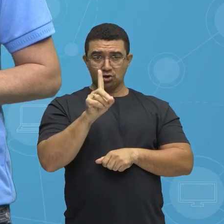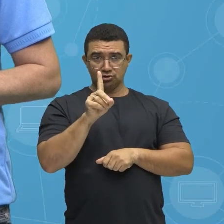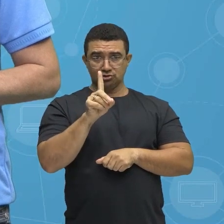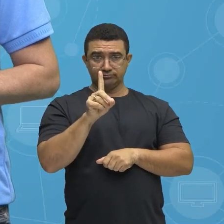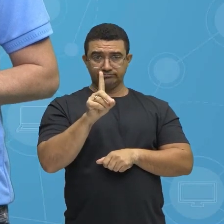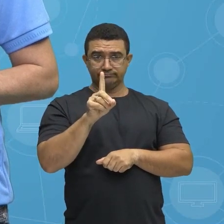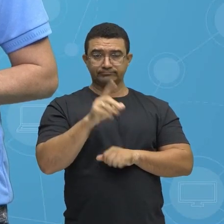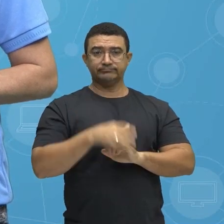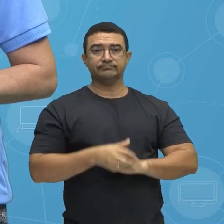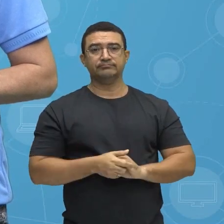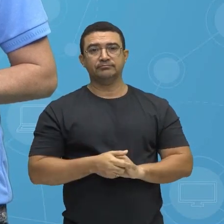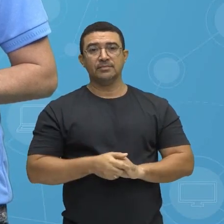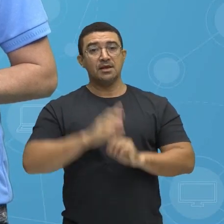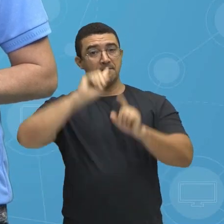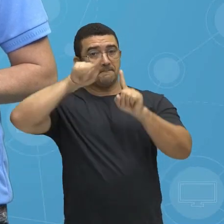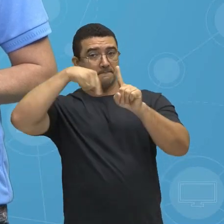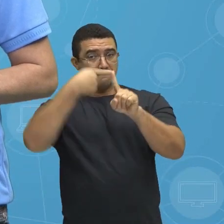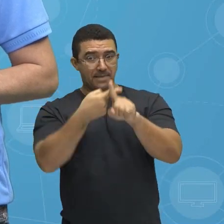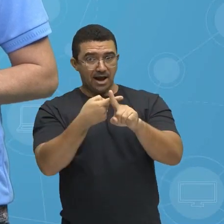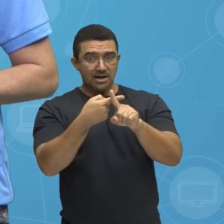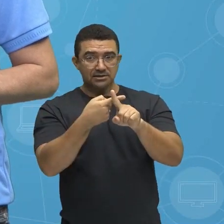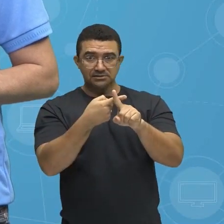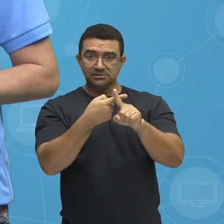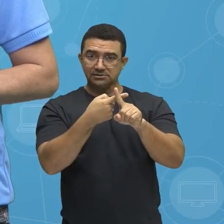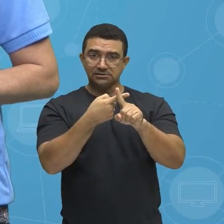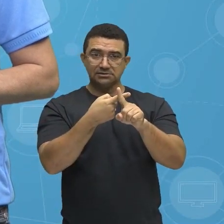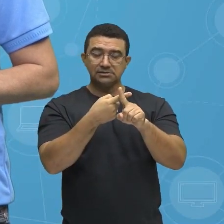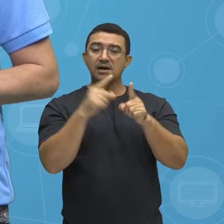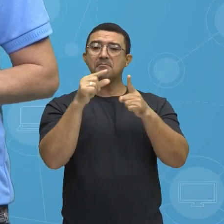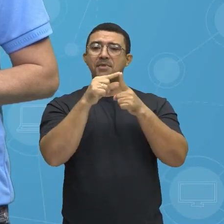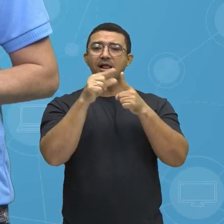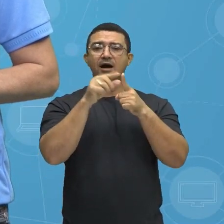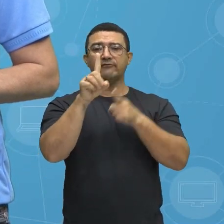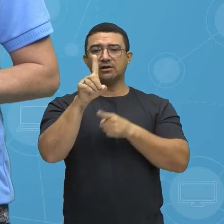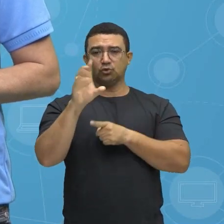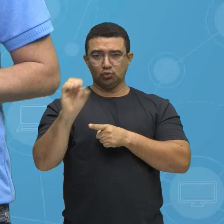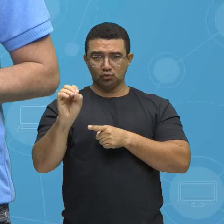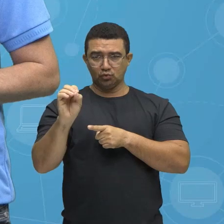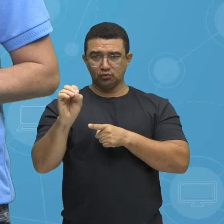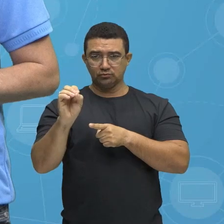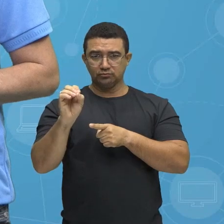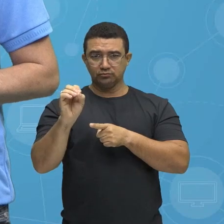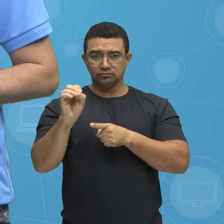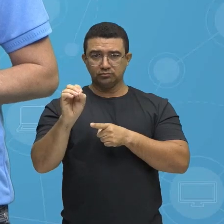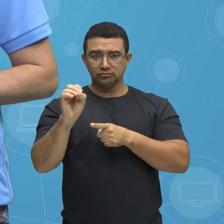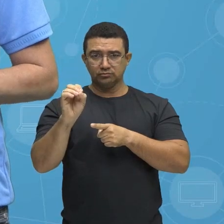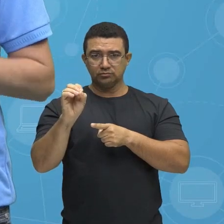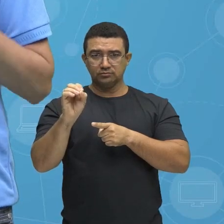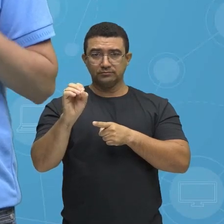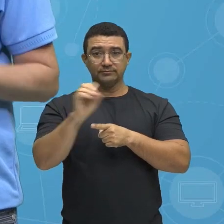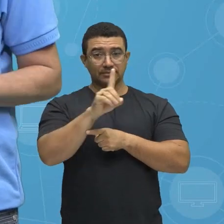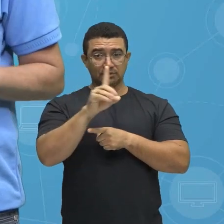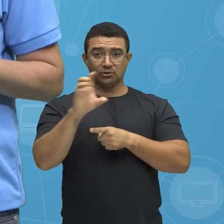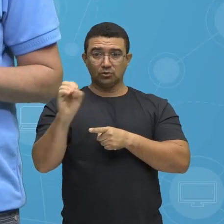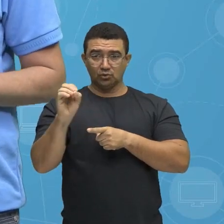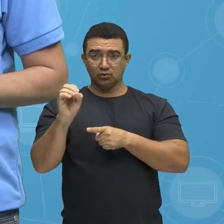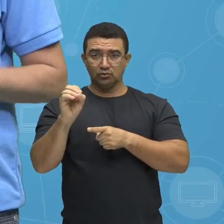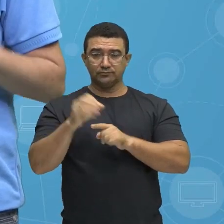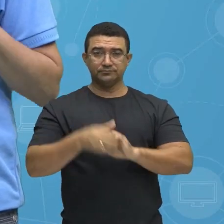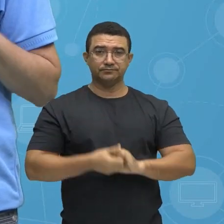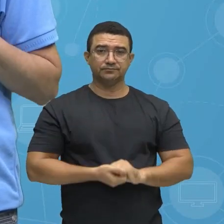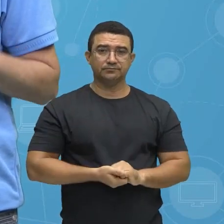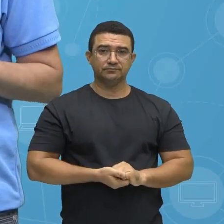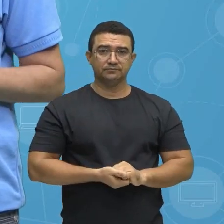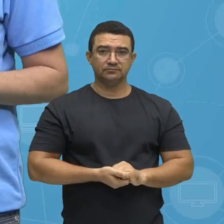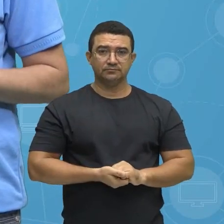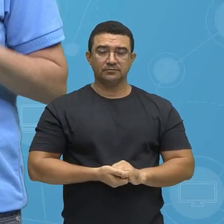why. Em seguida, nós temos esta palavrinha aqui. Que palavrinha é essa, gente? Isso mesmo,